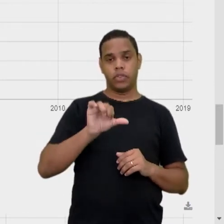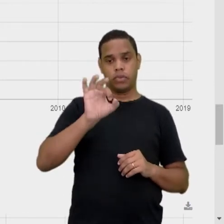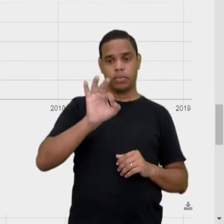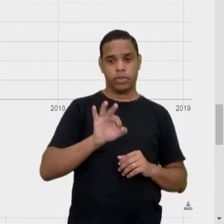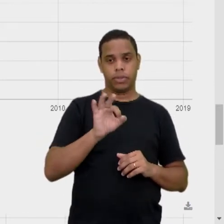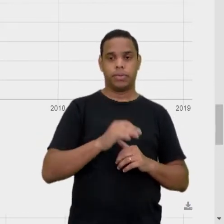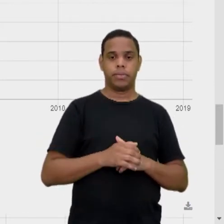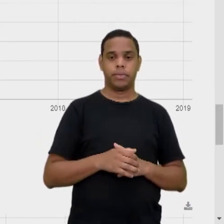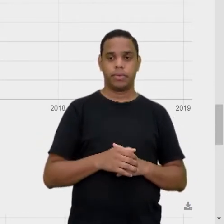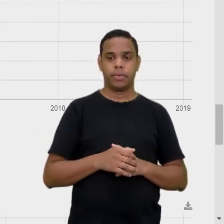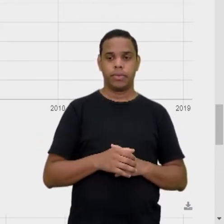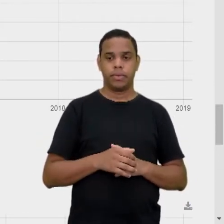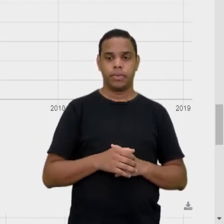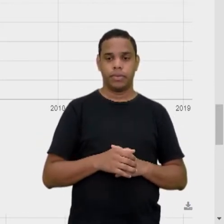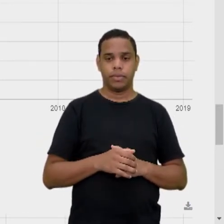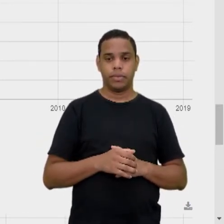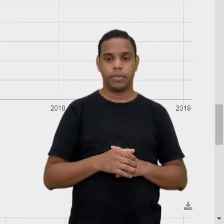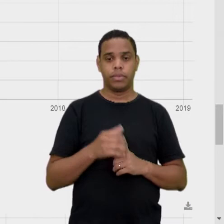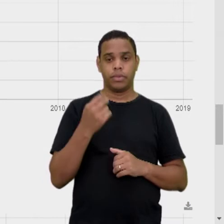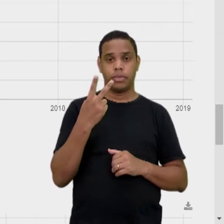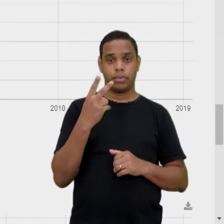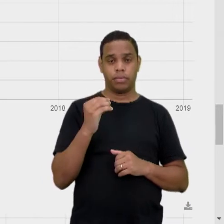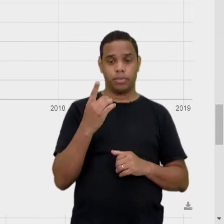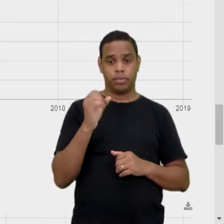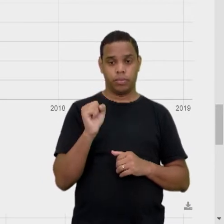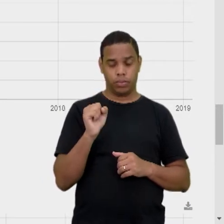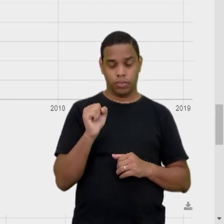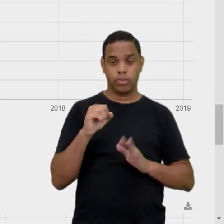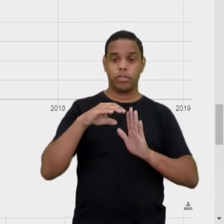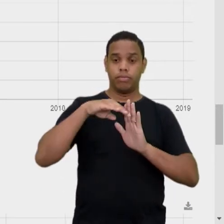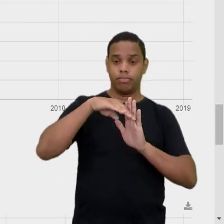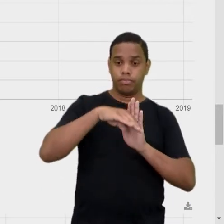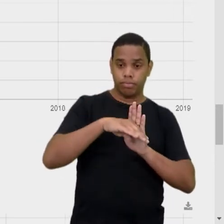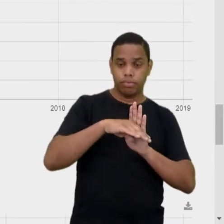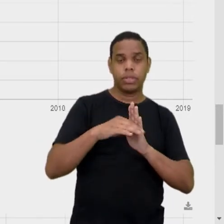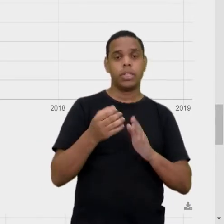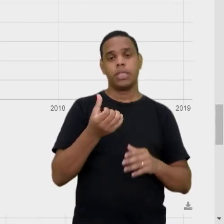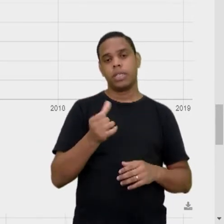6,9%. Em 2018, caiu para